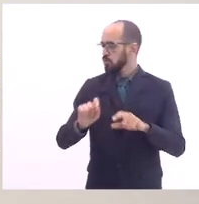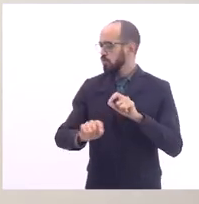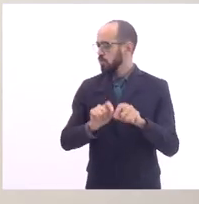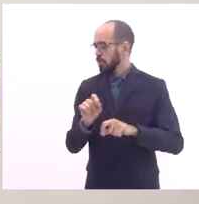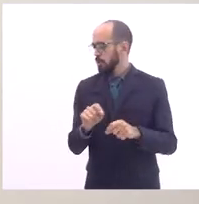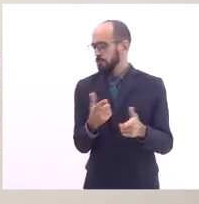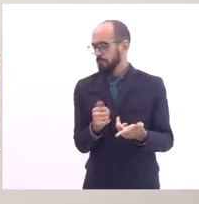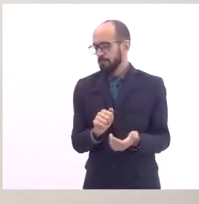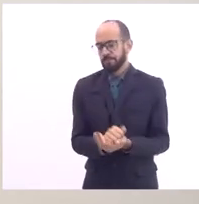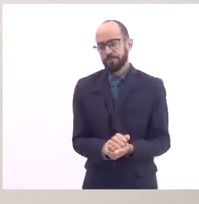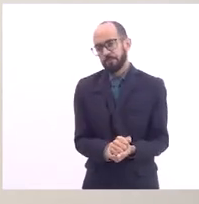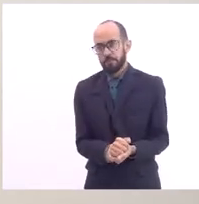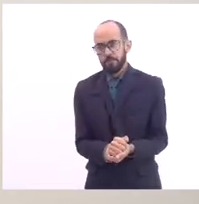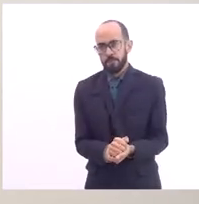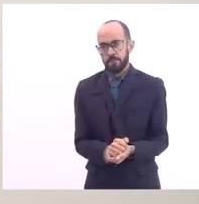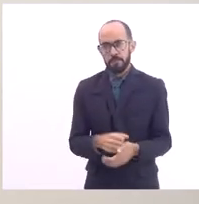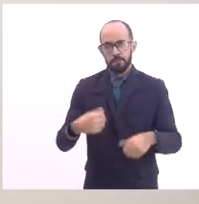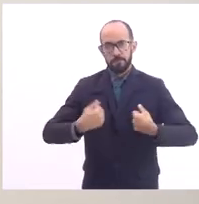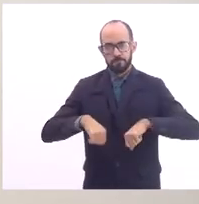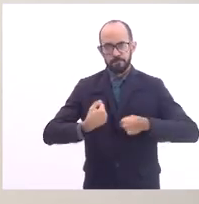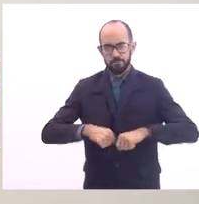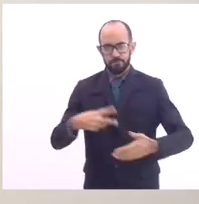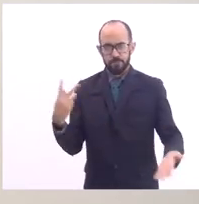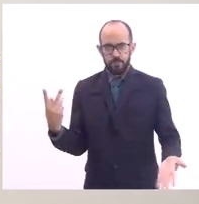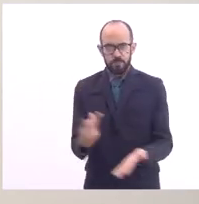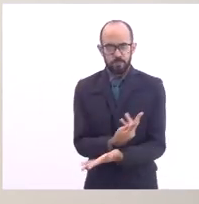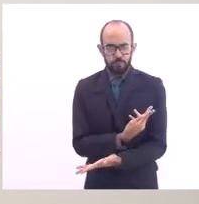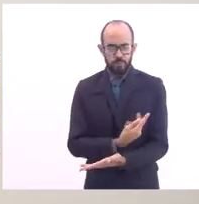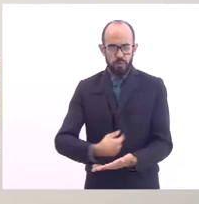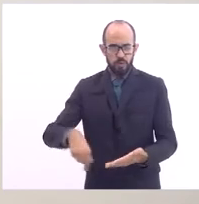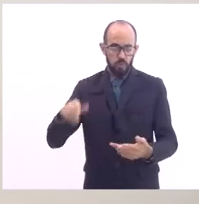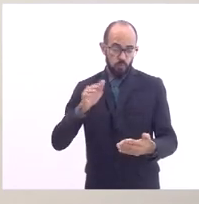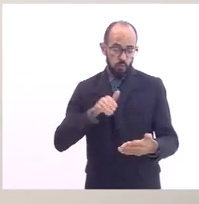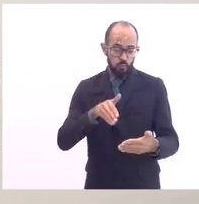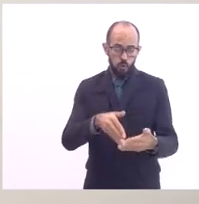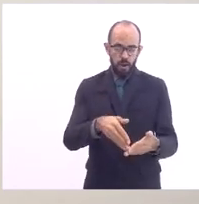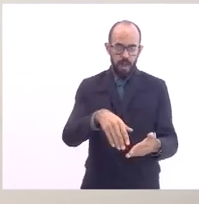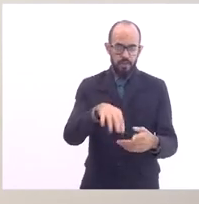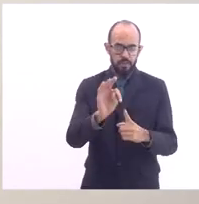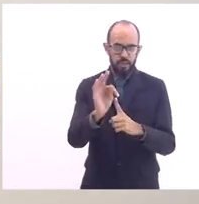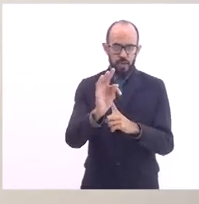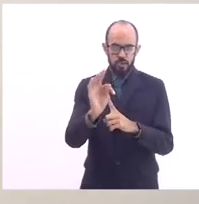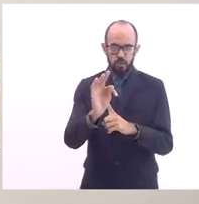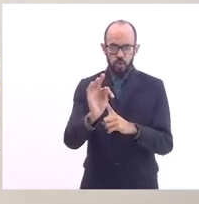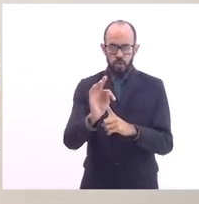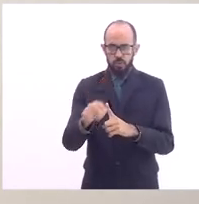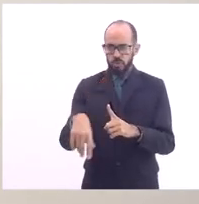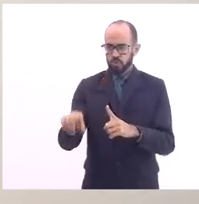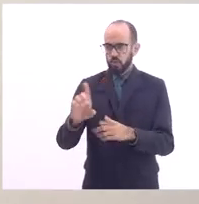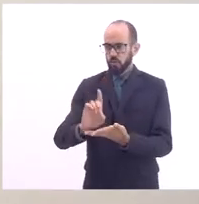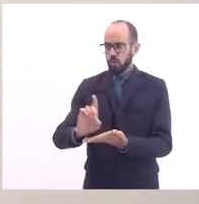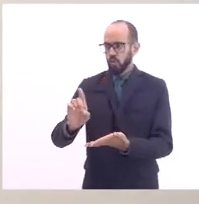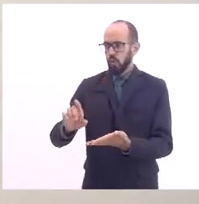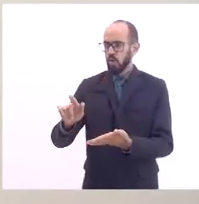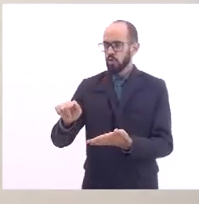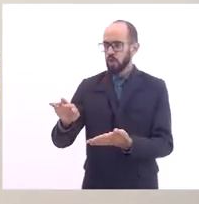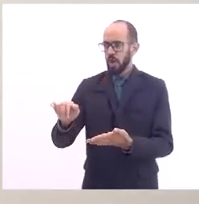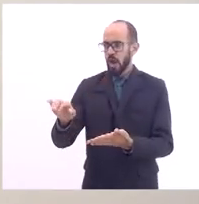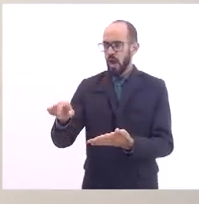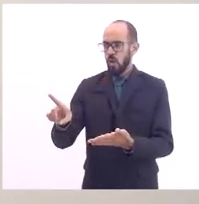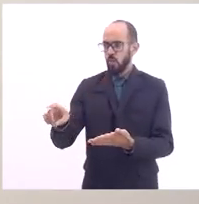vou me ater aqui ao município de Teresópolis, o doutor Geraldo, meu colega, meu amigo, comentou aí sobre